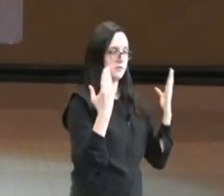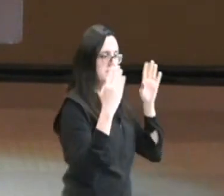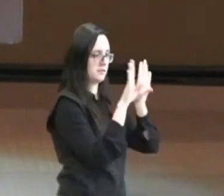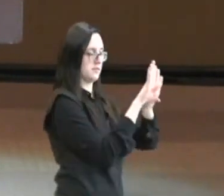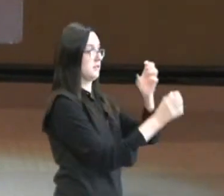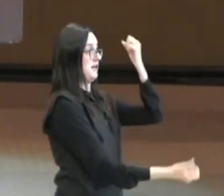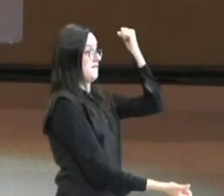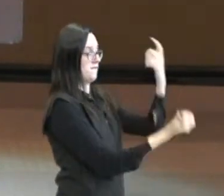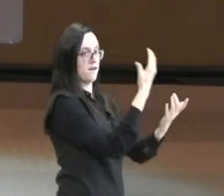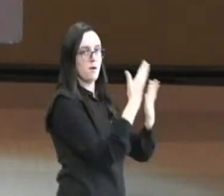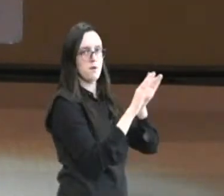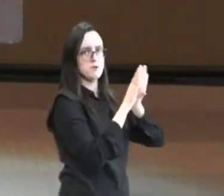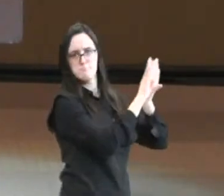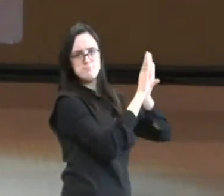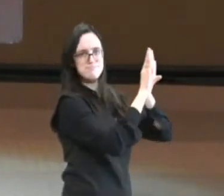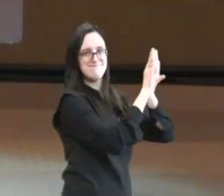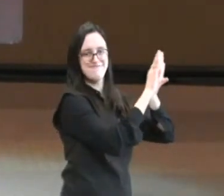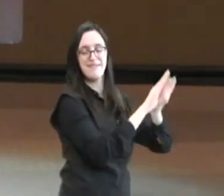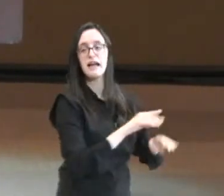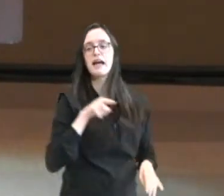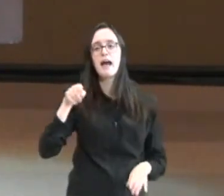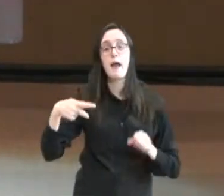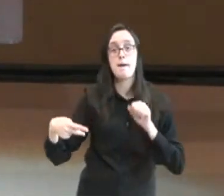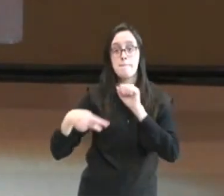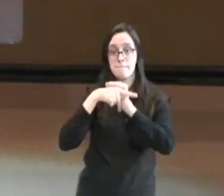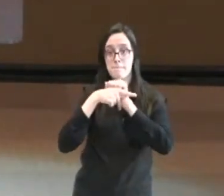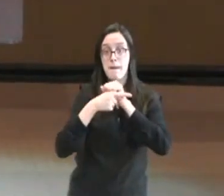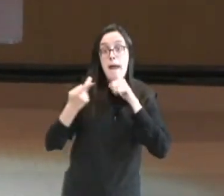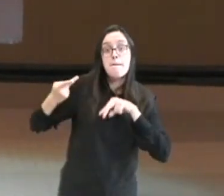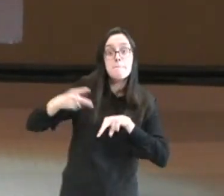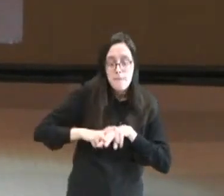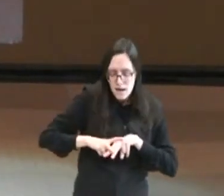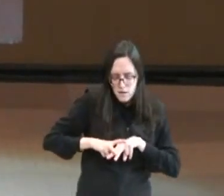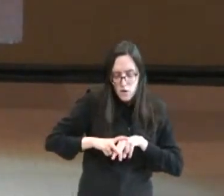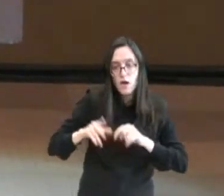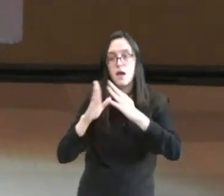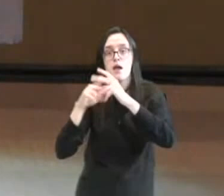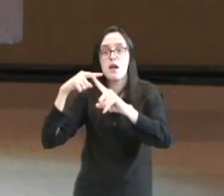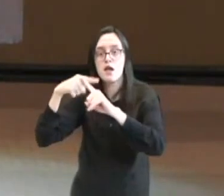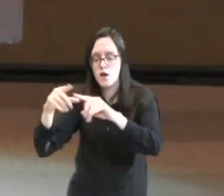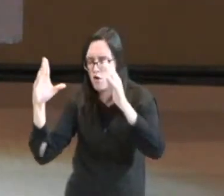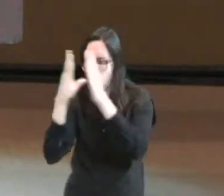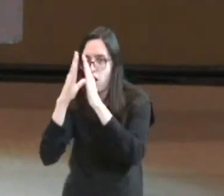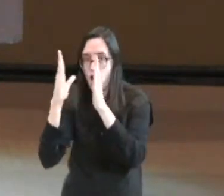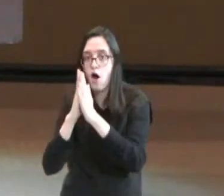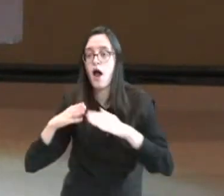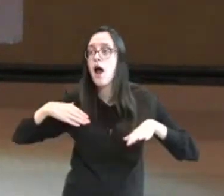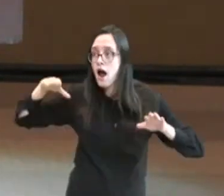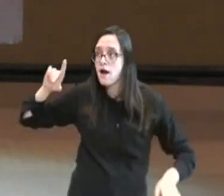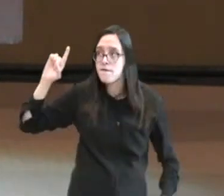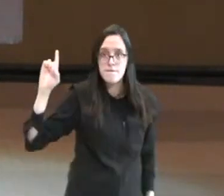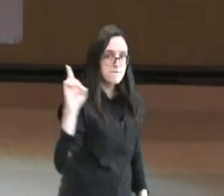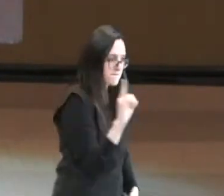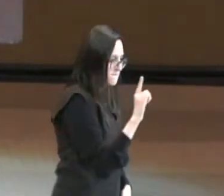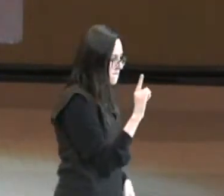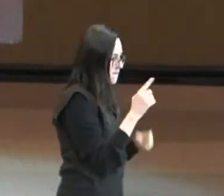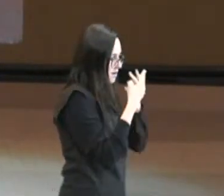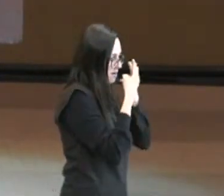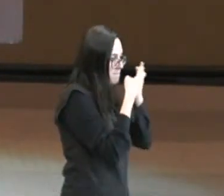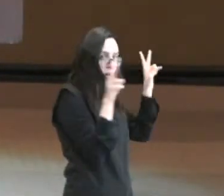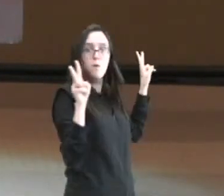tremer. Pedro estava preso, a igreja orava. Deus enviou um anjo, soltou as amarras de